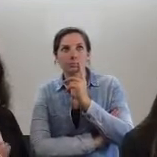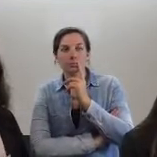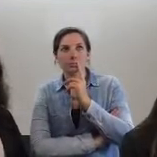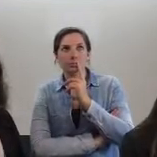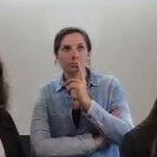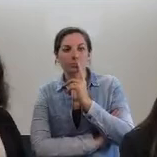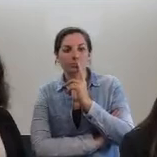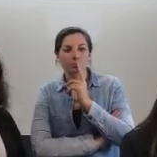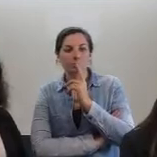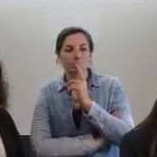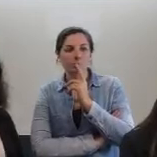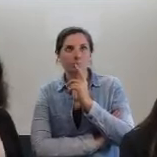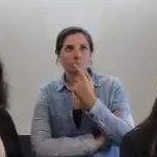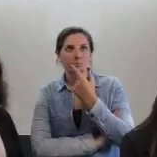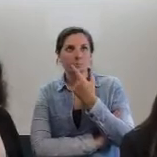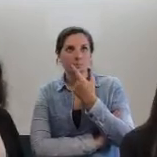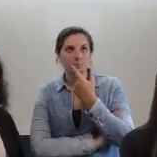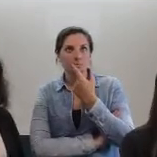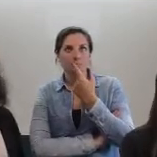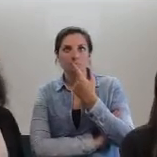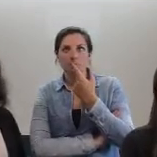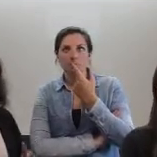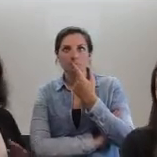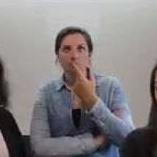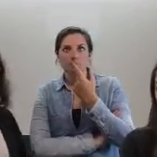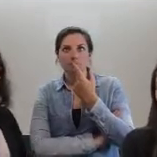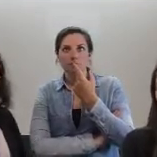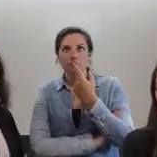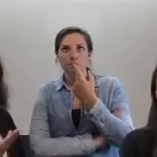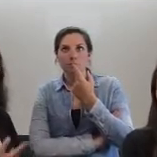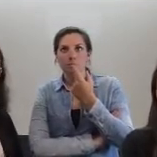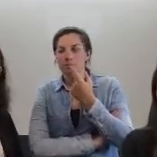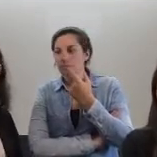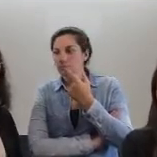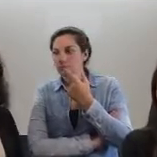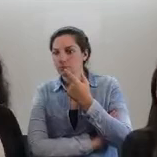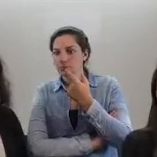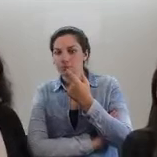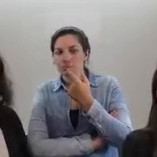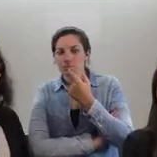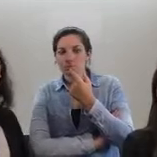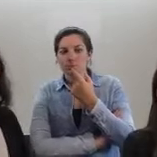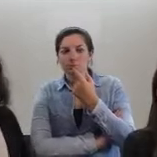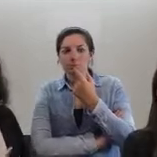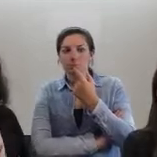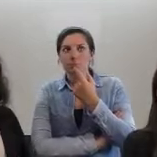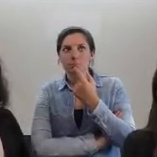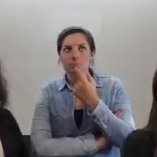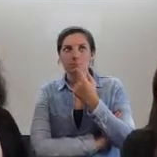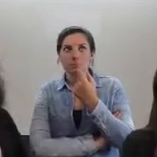que vocês tenham acesso a conteúdos bons, de cunho científico, que sejam revisados pelos pares e que